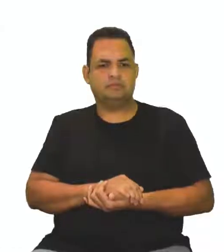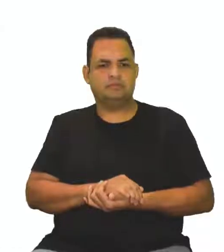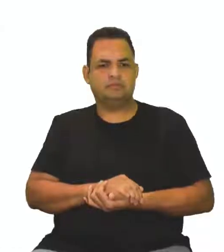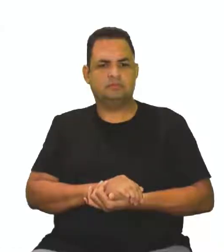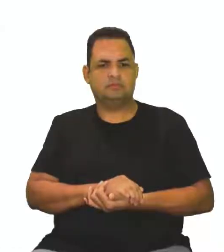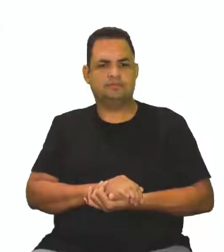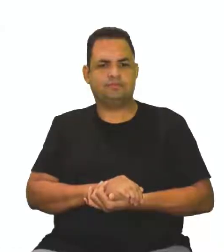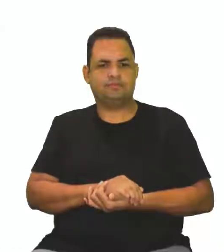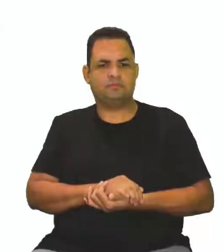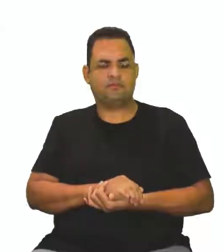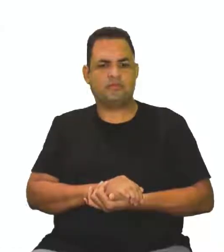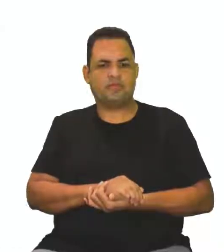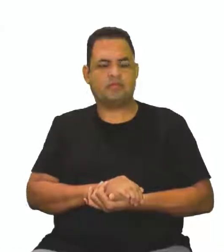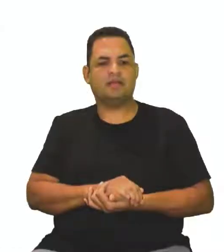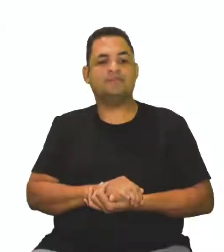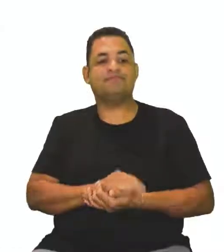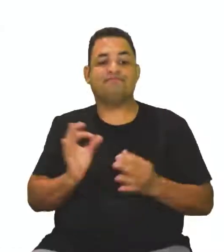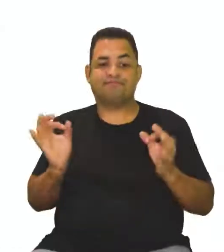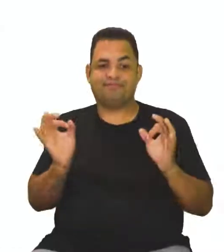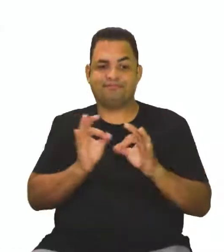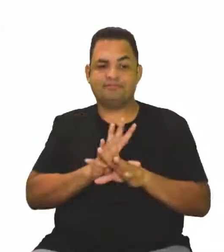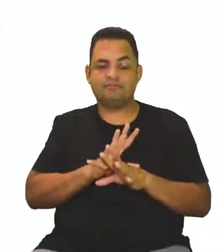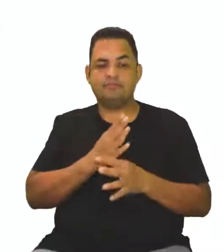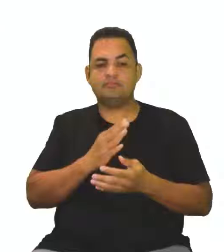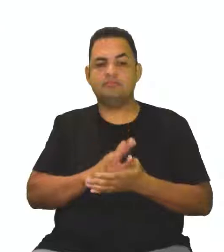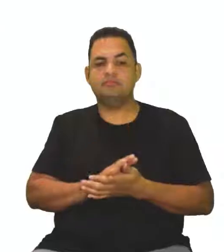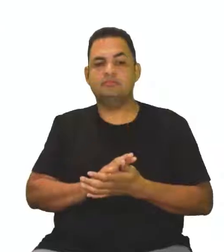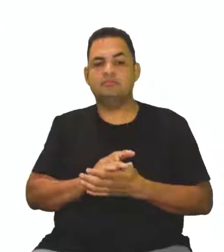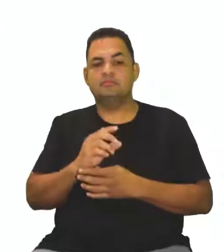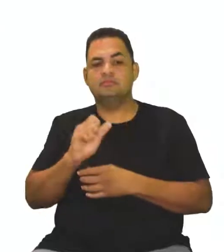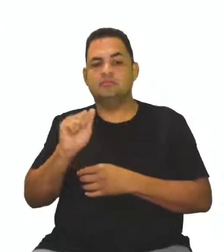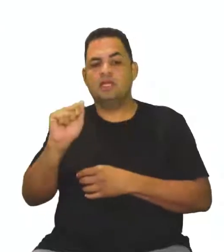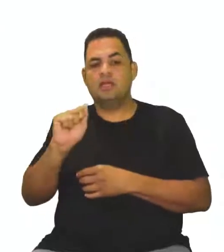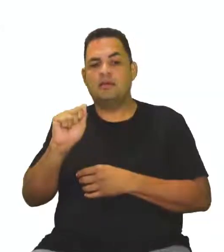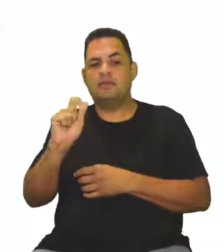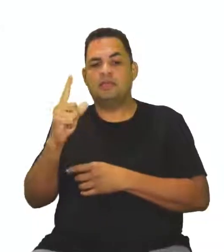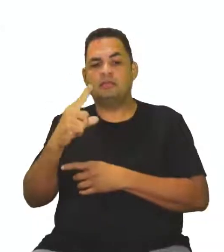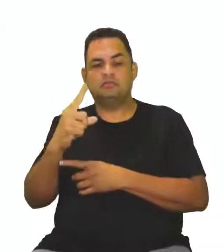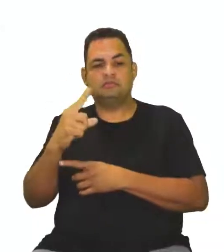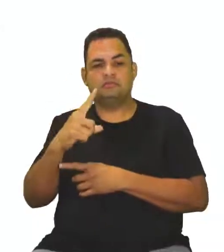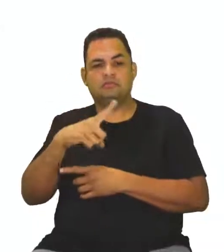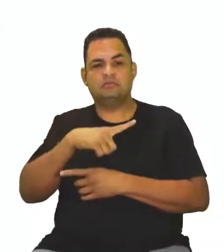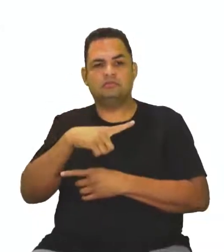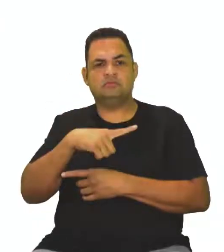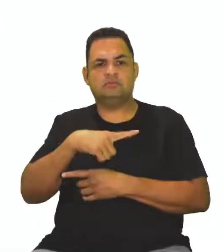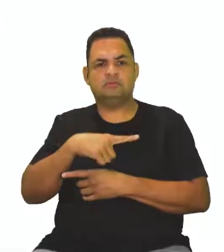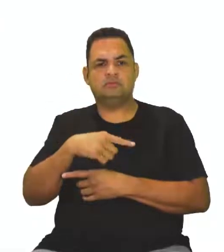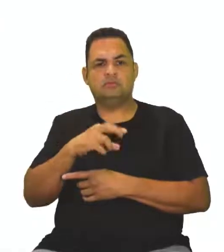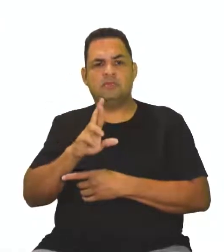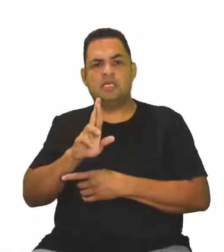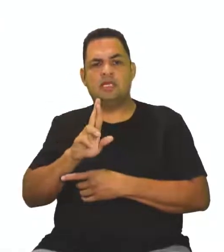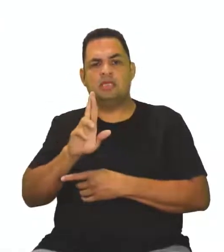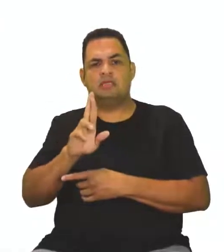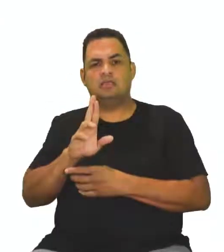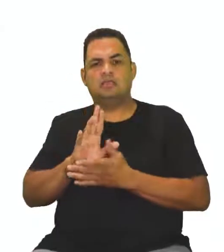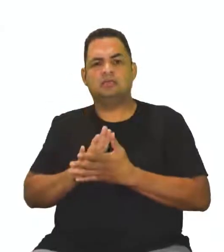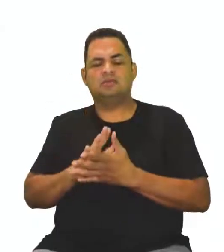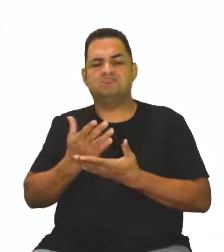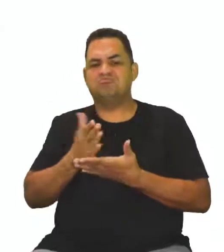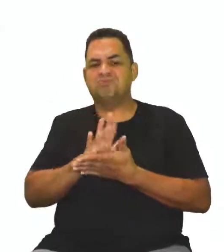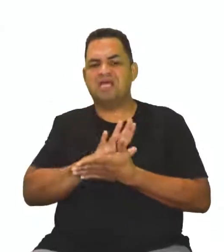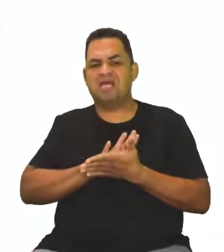aqui, tá? Portanto, o amperímetro ideal é aquele que possui resistência interna